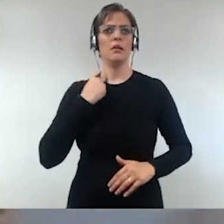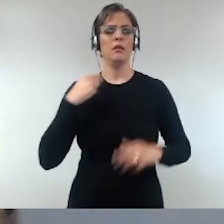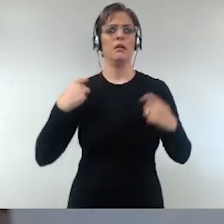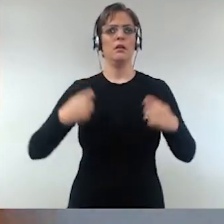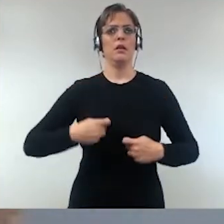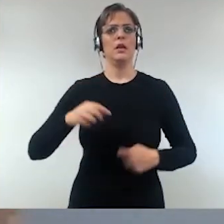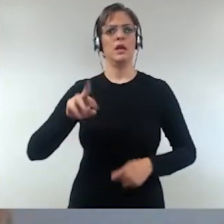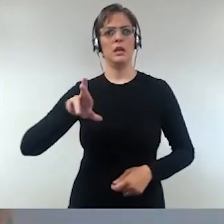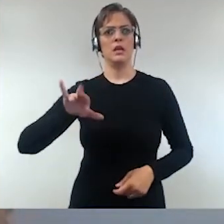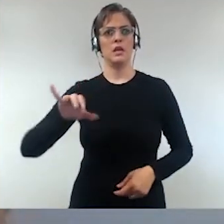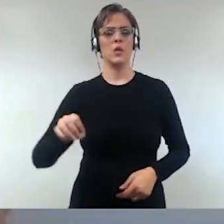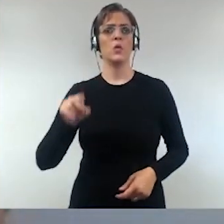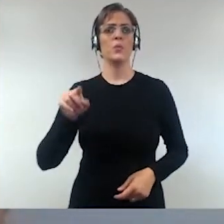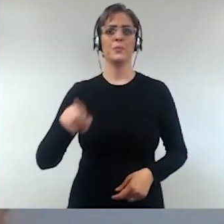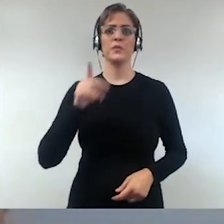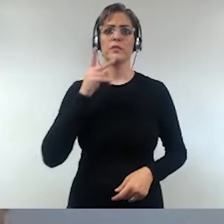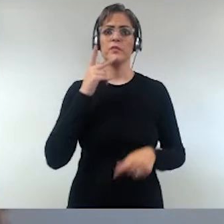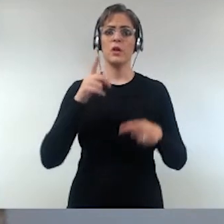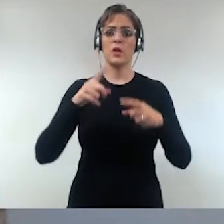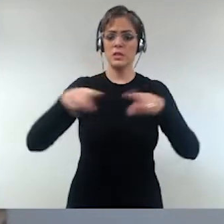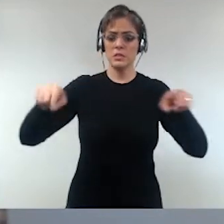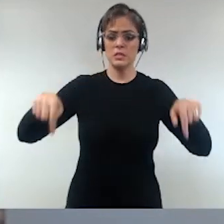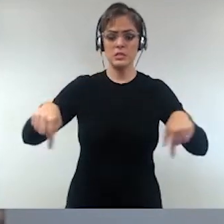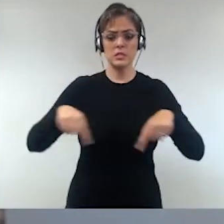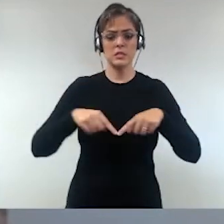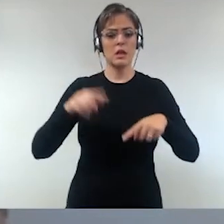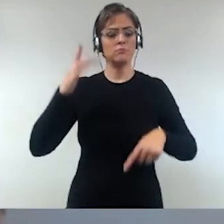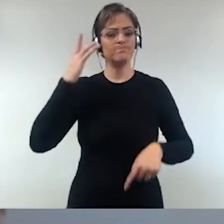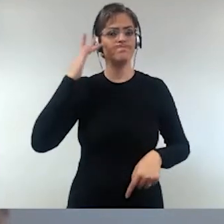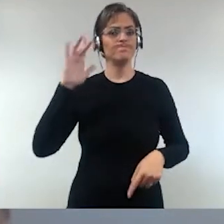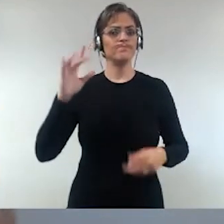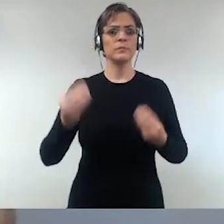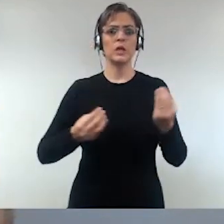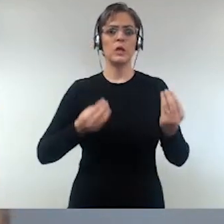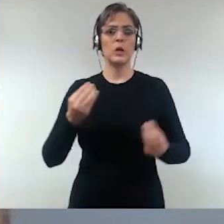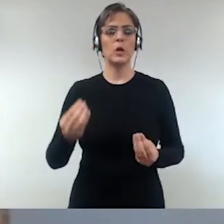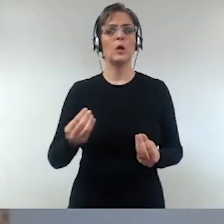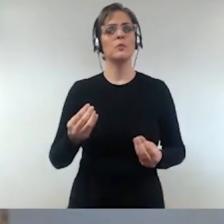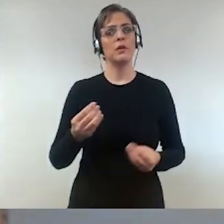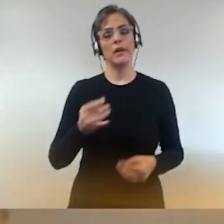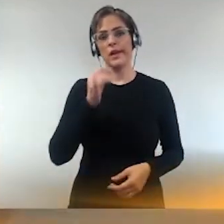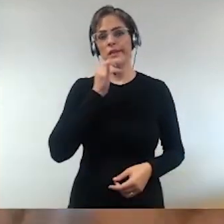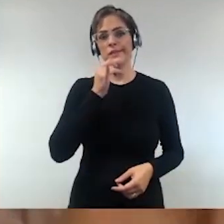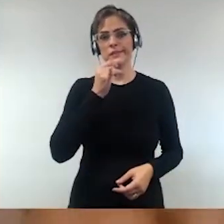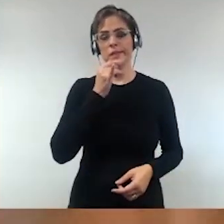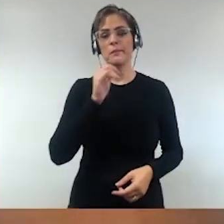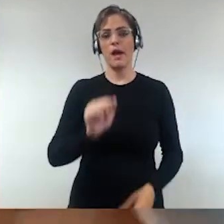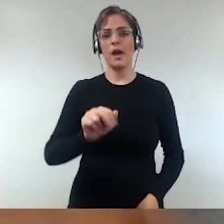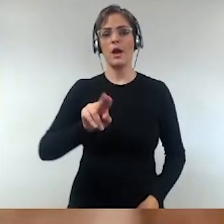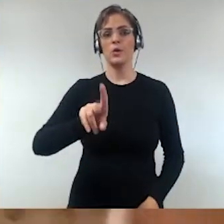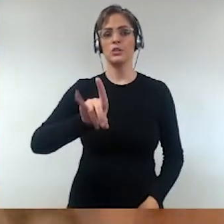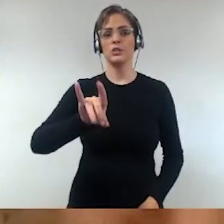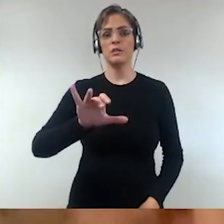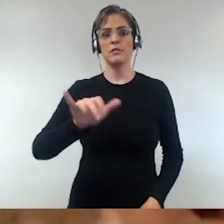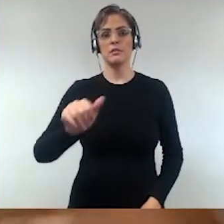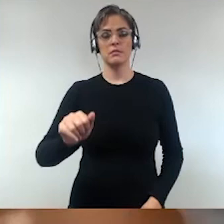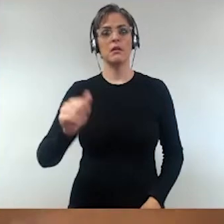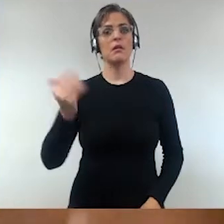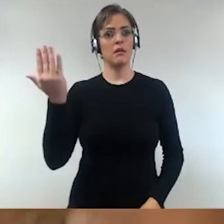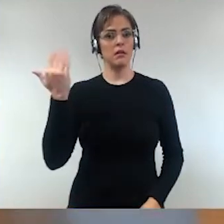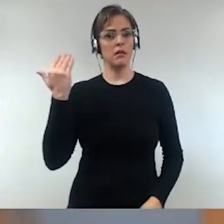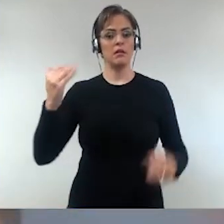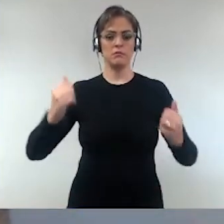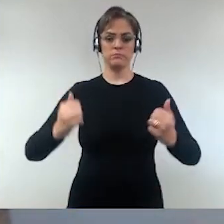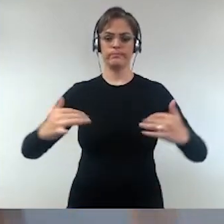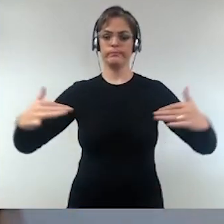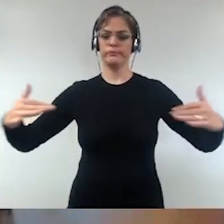reconfigurada a composição na sala de julgamento. Então, a gente não tem mais, no caso da audiência especificamente, aquela disposição dos julgadores